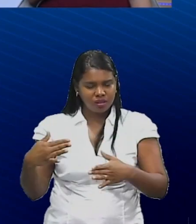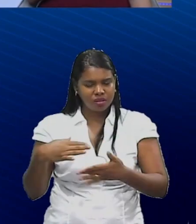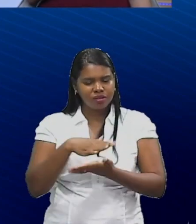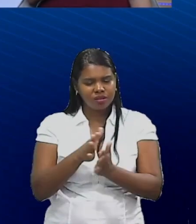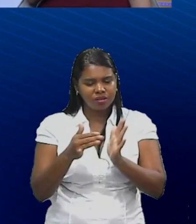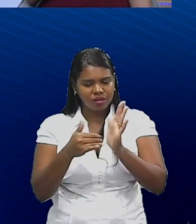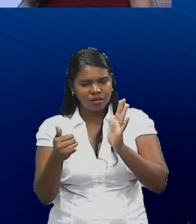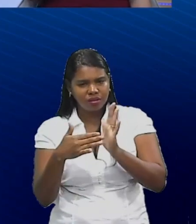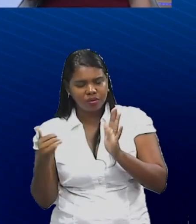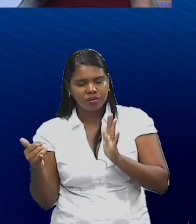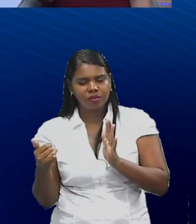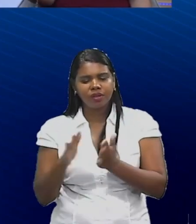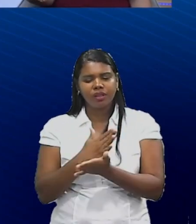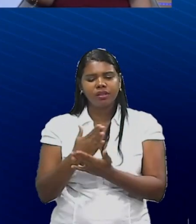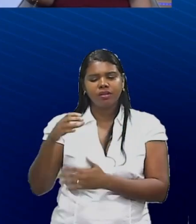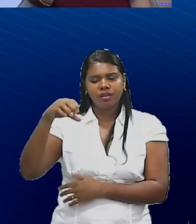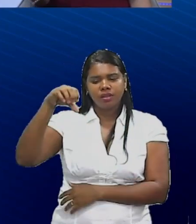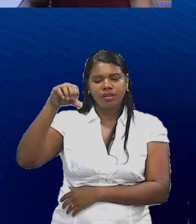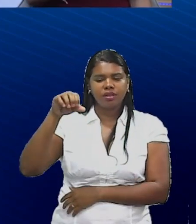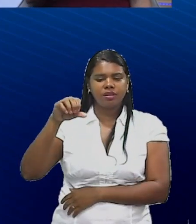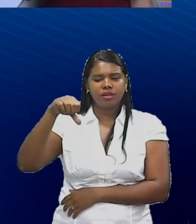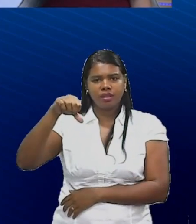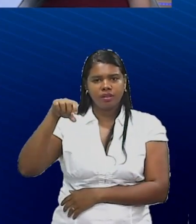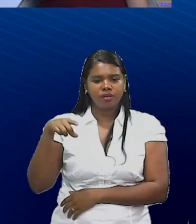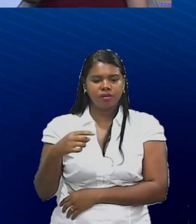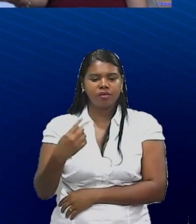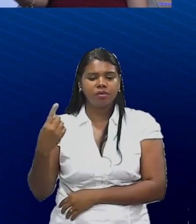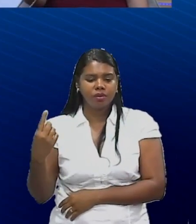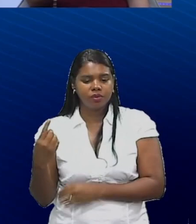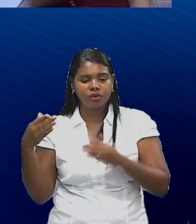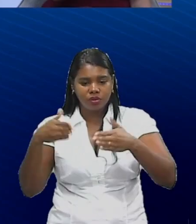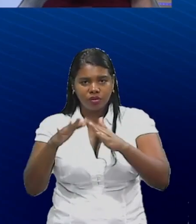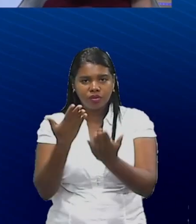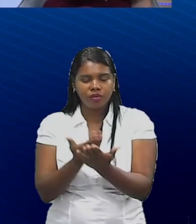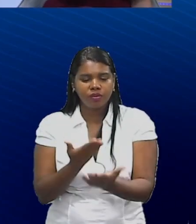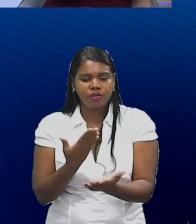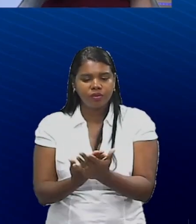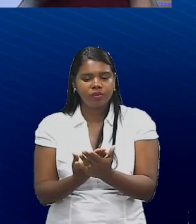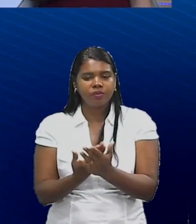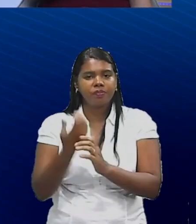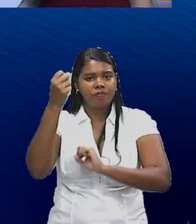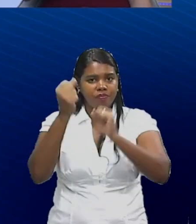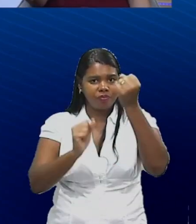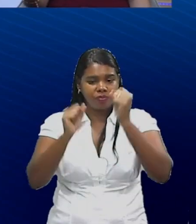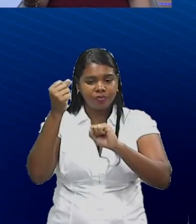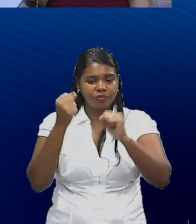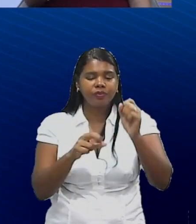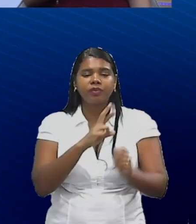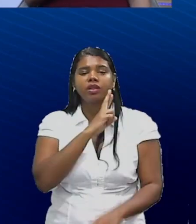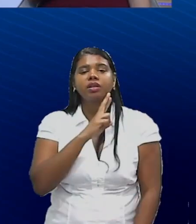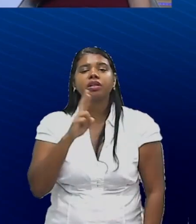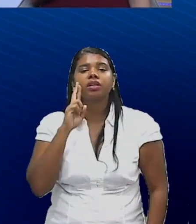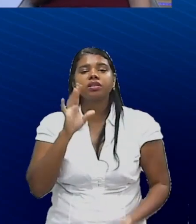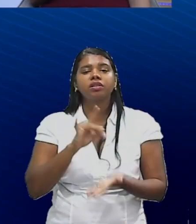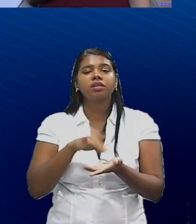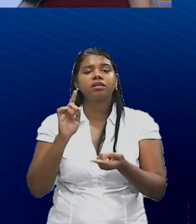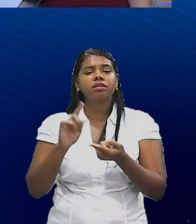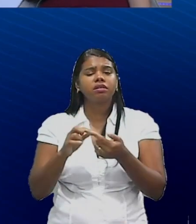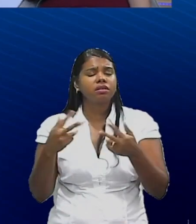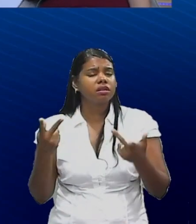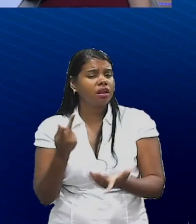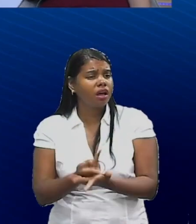Muitas vezes a 9001 ela é bastante genérica, ela pode ser voltada a uma escola, a uma indústria, a um restaurante. Então, muitas